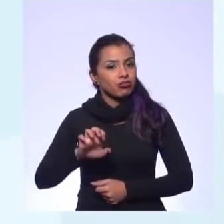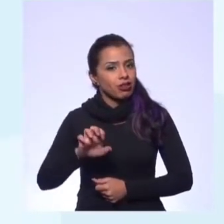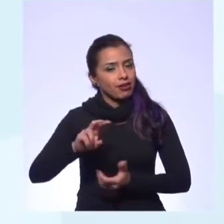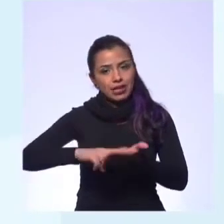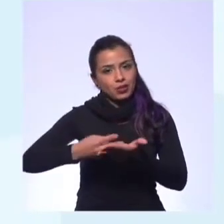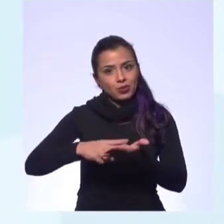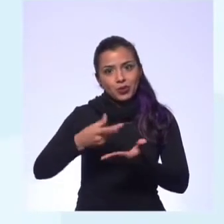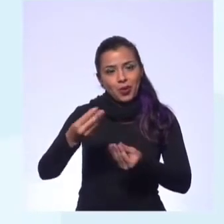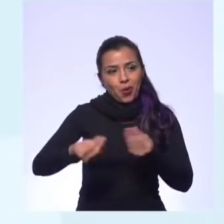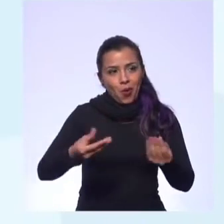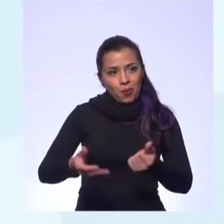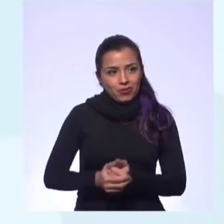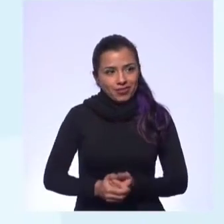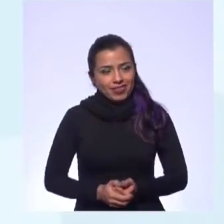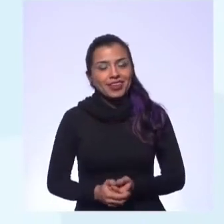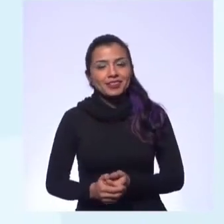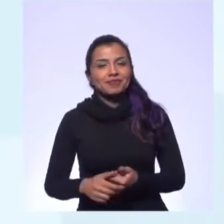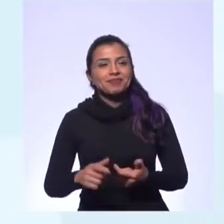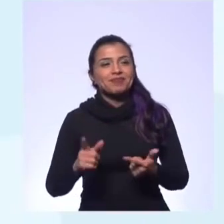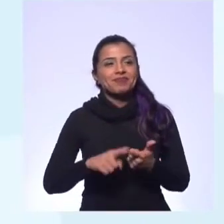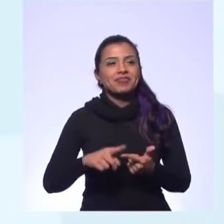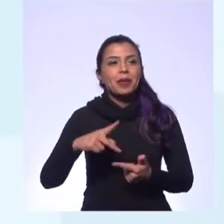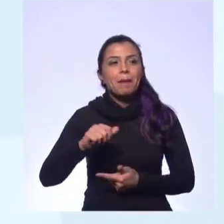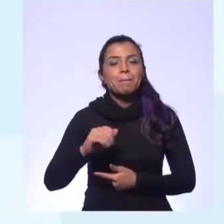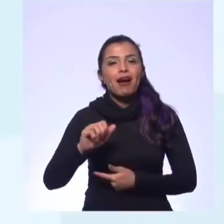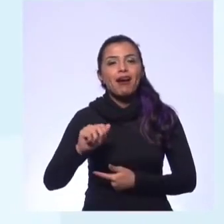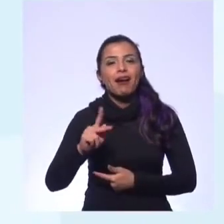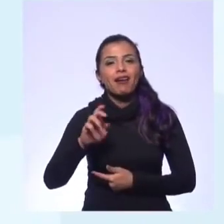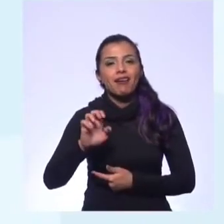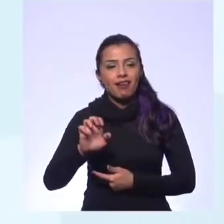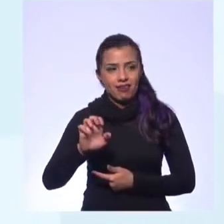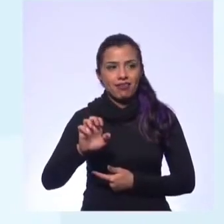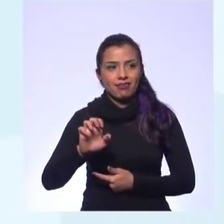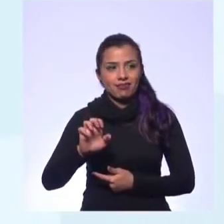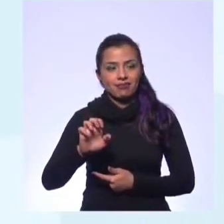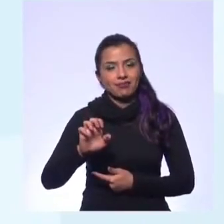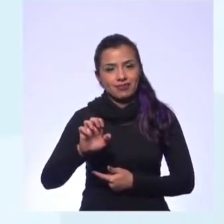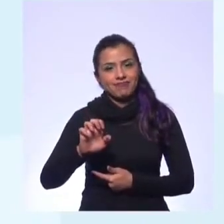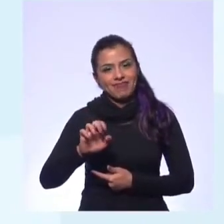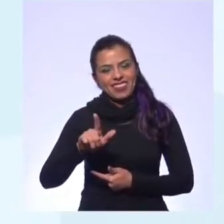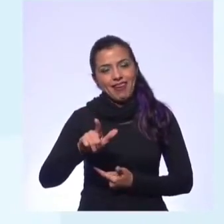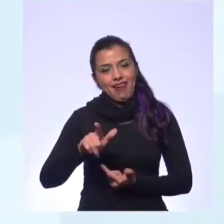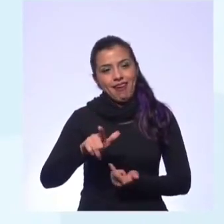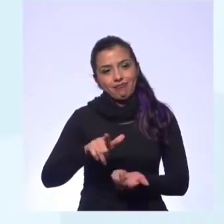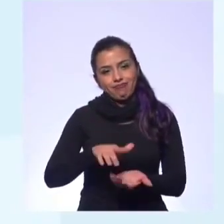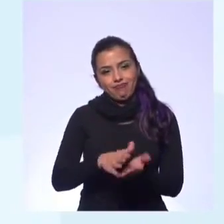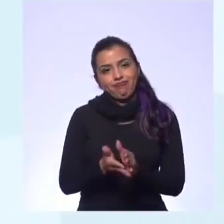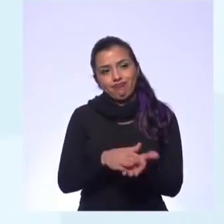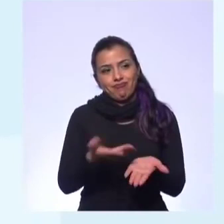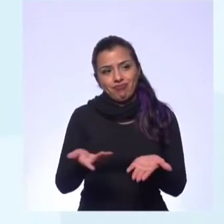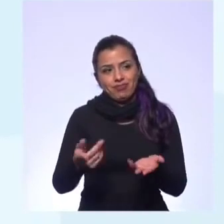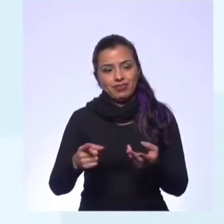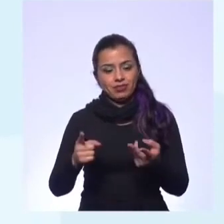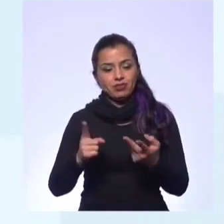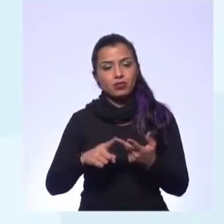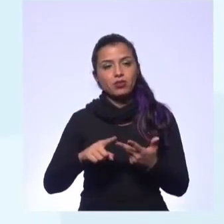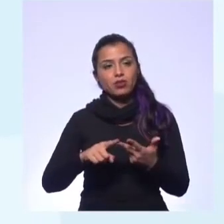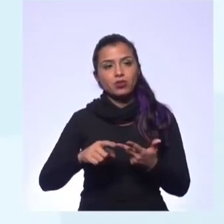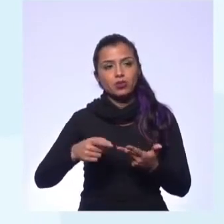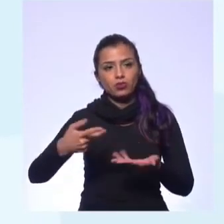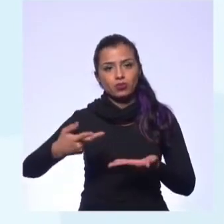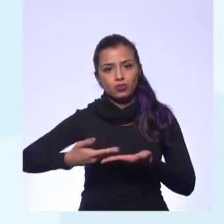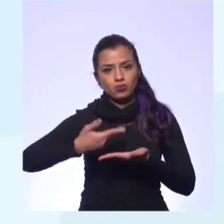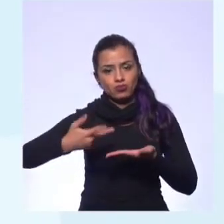né? Acarajé, não dá. Né? Aí depois a gente tem a segunda, pancake. Panqueca. Sushi. Não